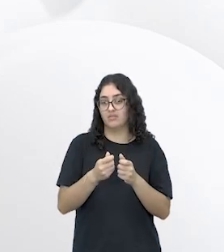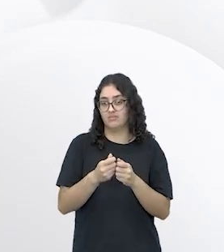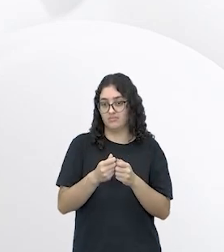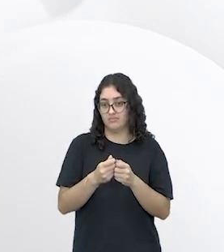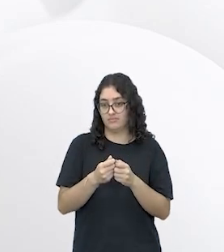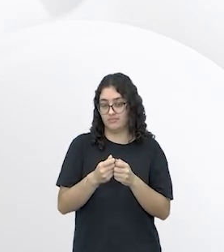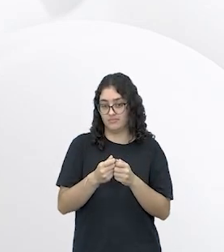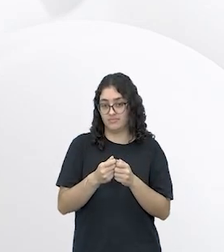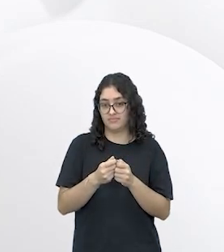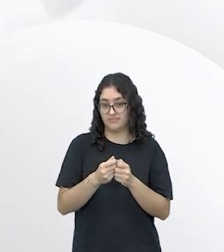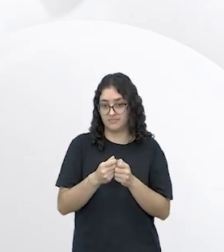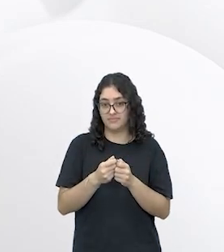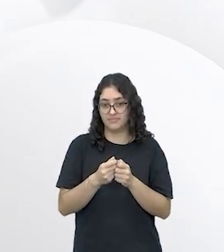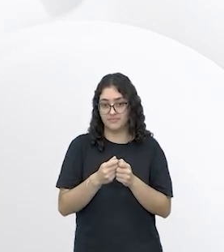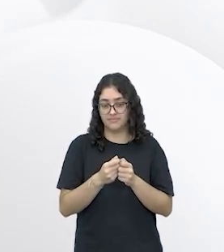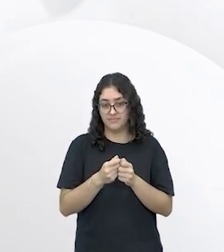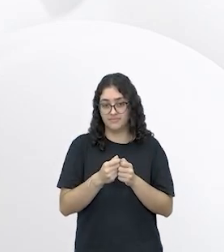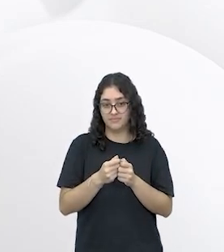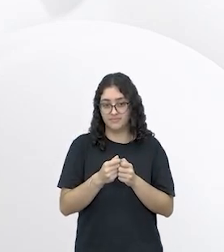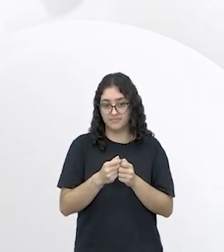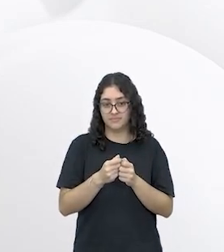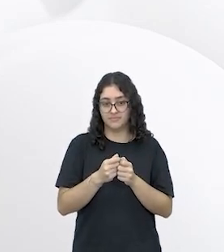aqui não volta. Deixa eu apagar aqui.